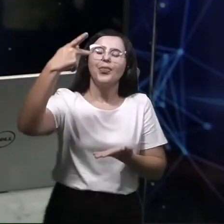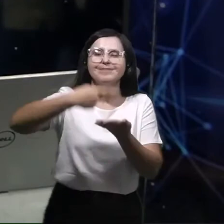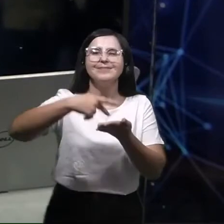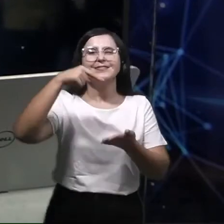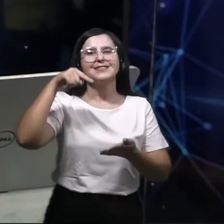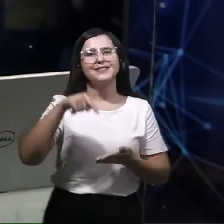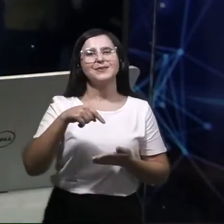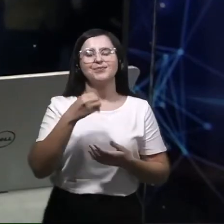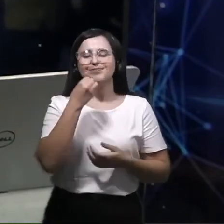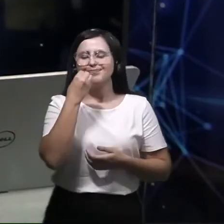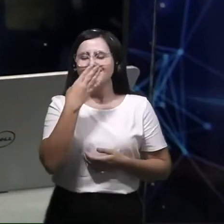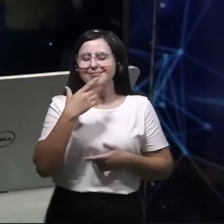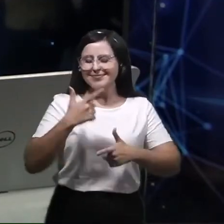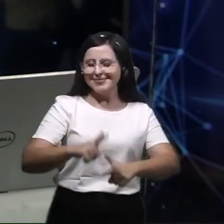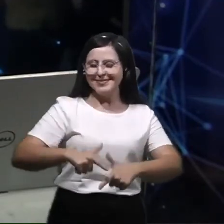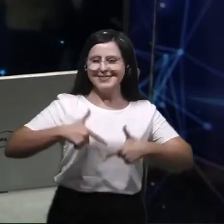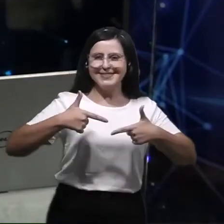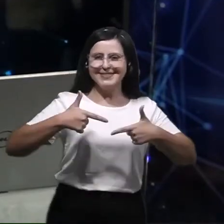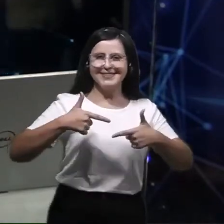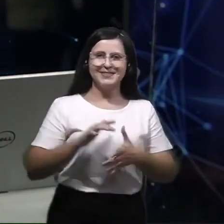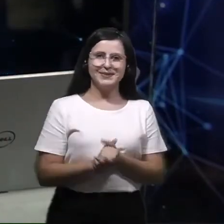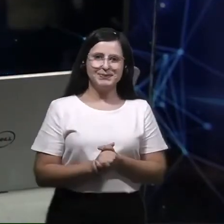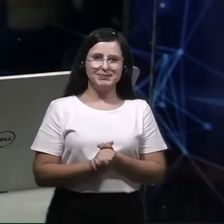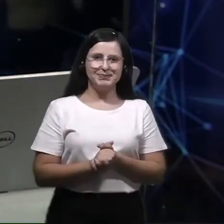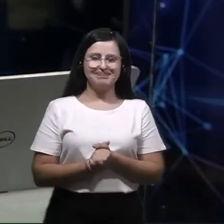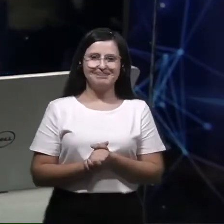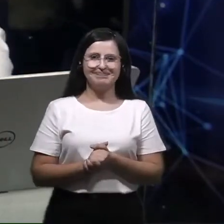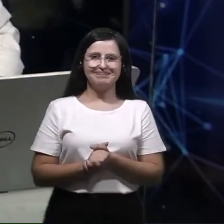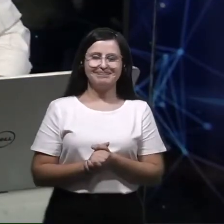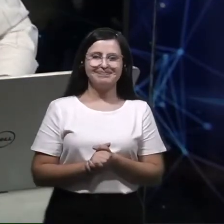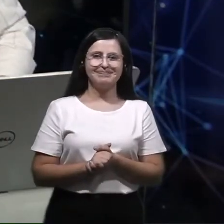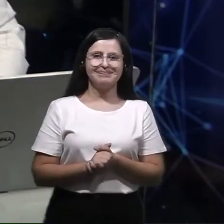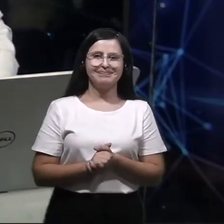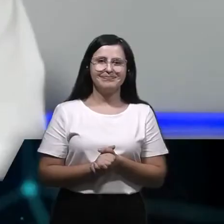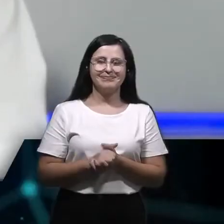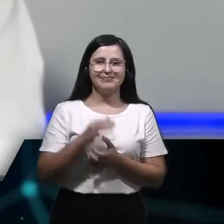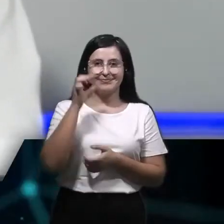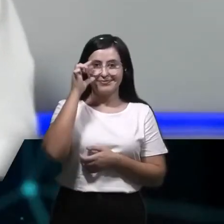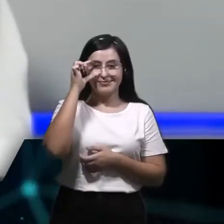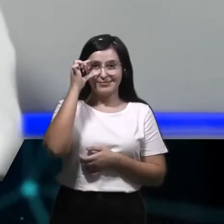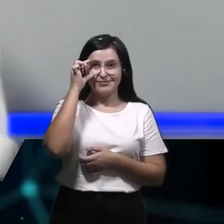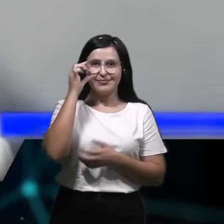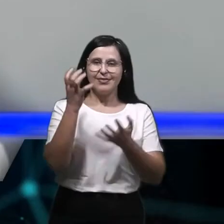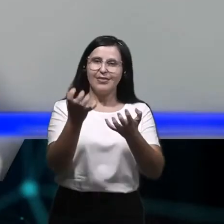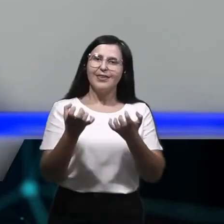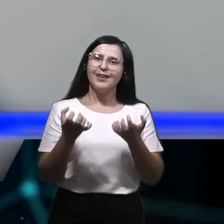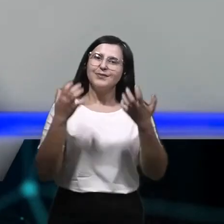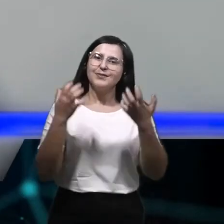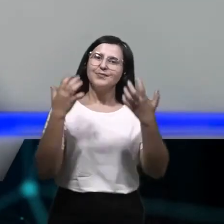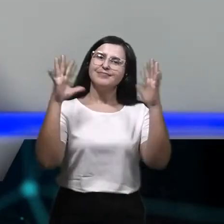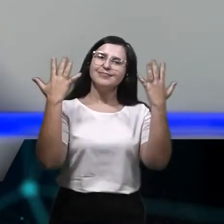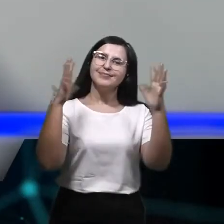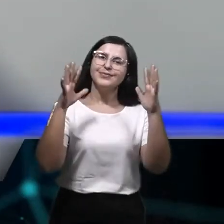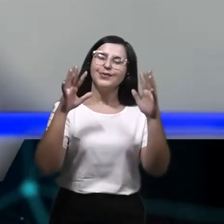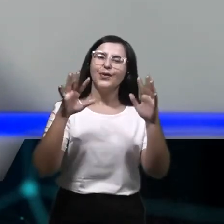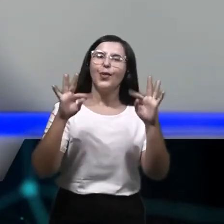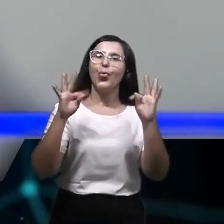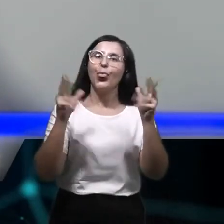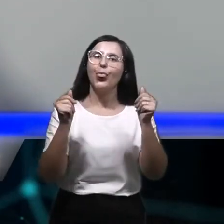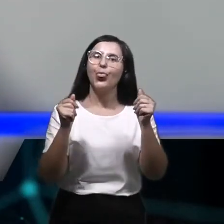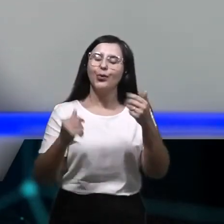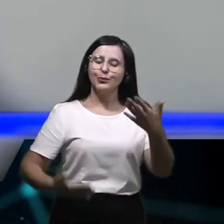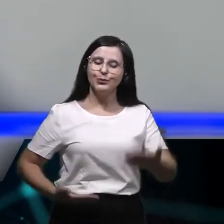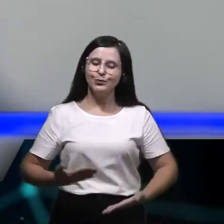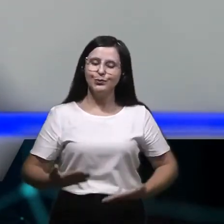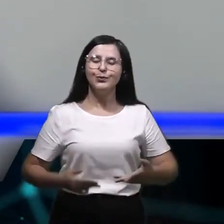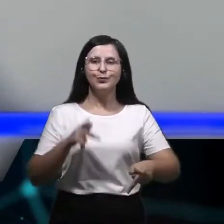sorte na caminhada, boa sorte nesse pleito. Bom, Eu quero parabenizar o servidor público e dizer